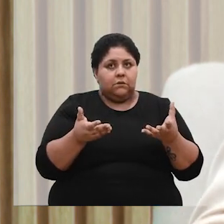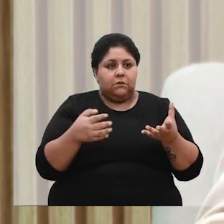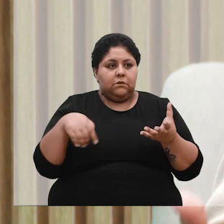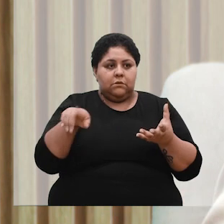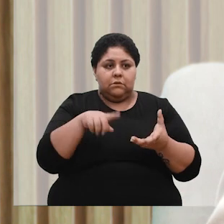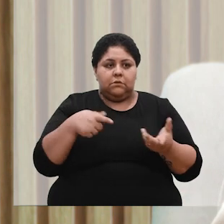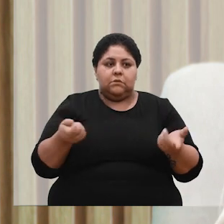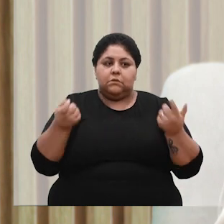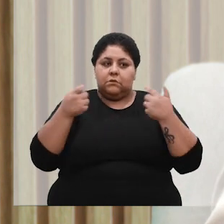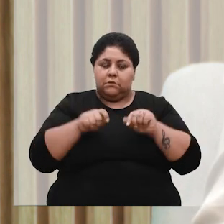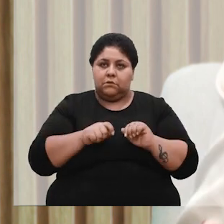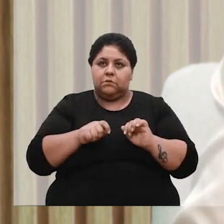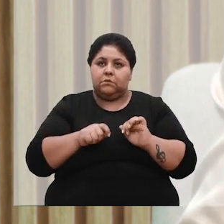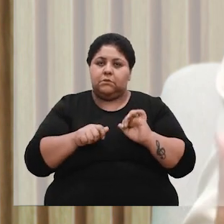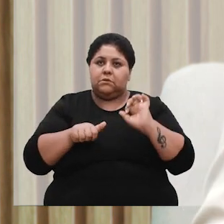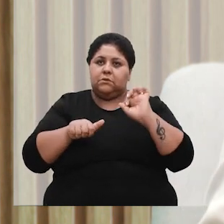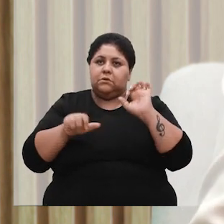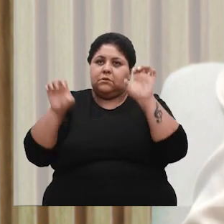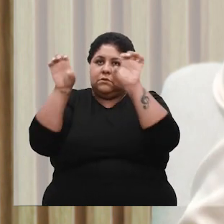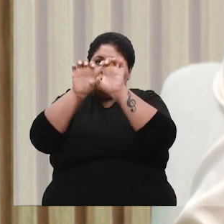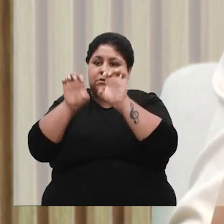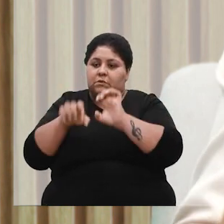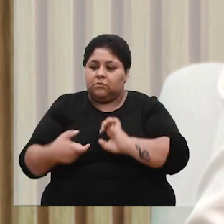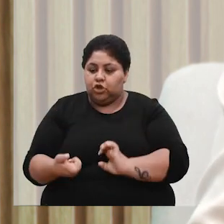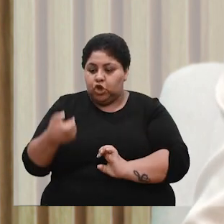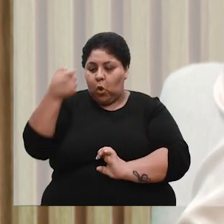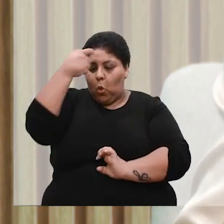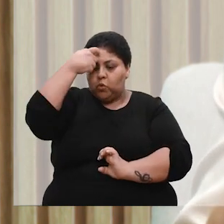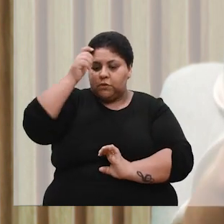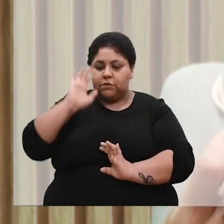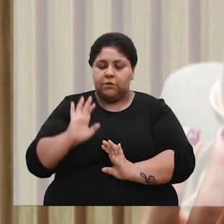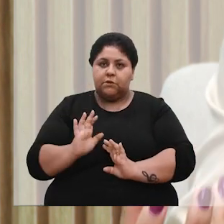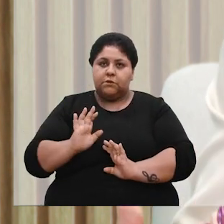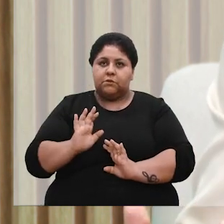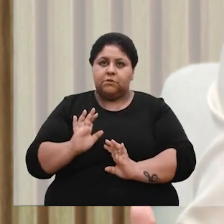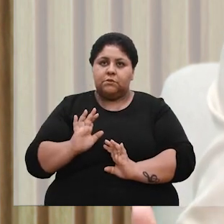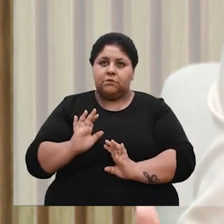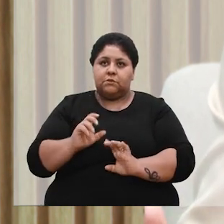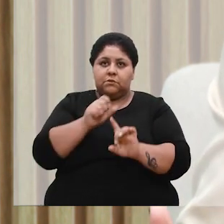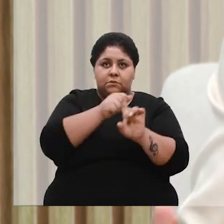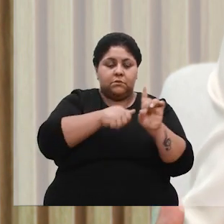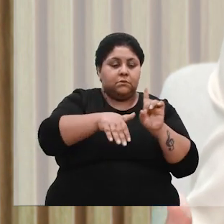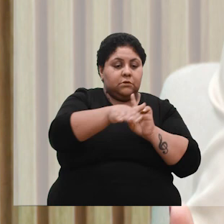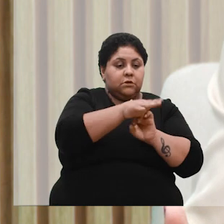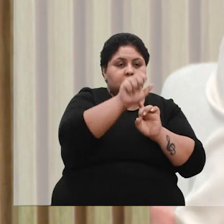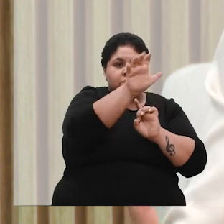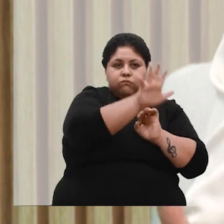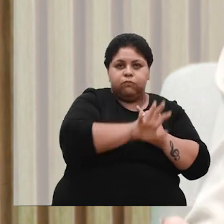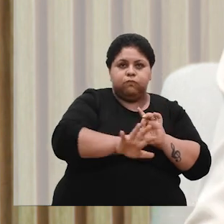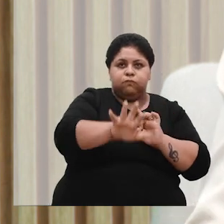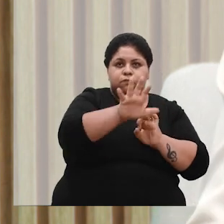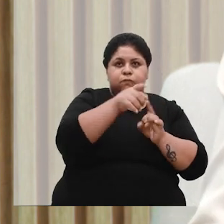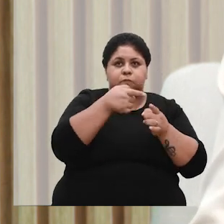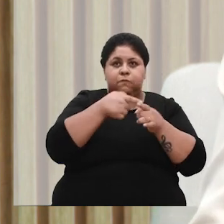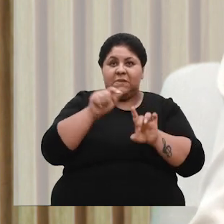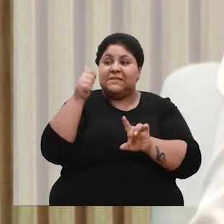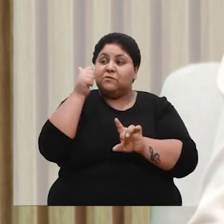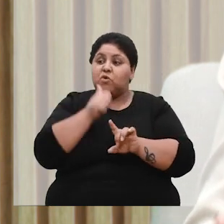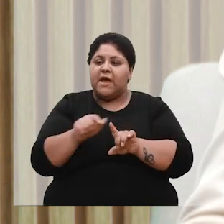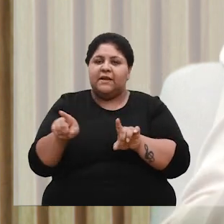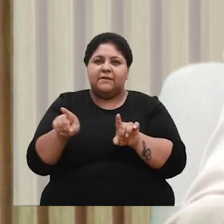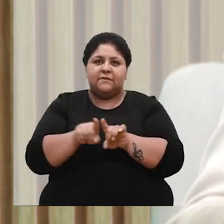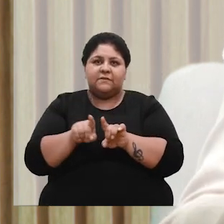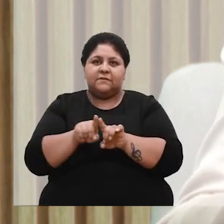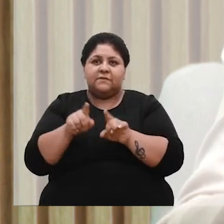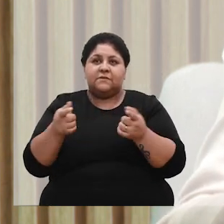existe, ela é clara nesse sentido. Então, a gente precisa de uma mudança estrutural de conscientização, e aí da sociedade de maneira